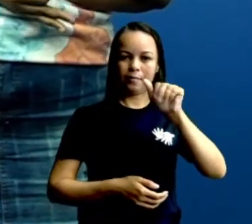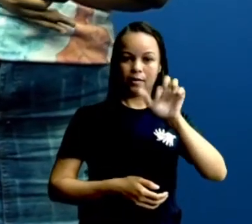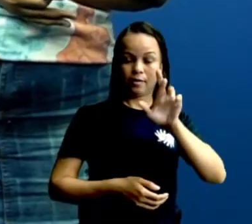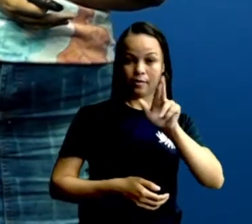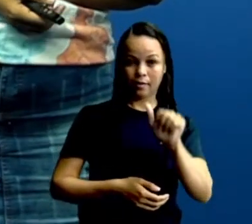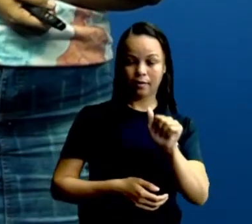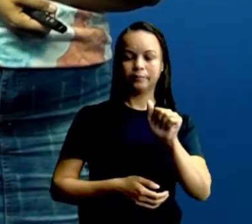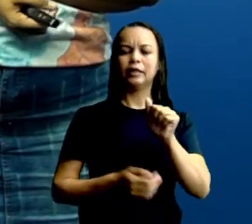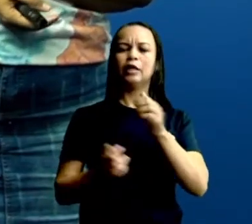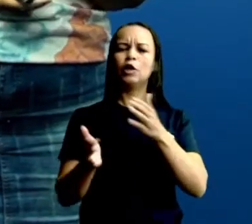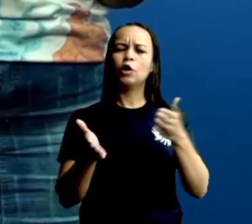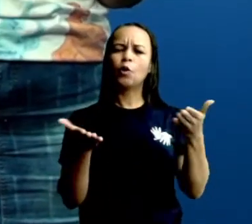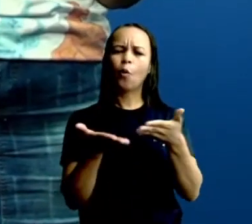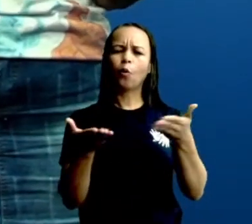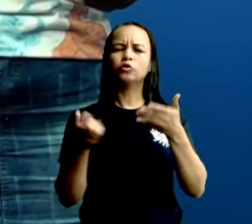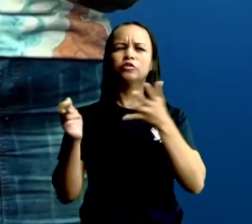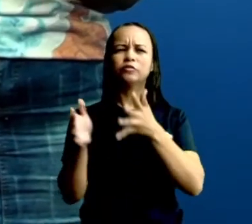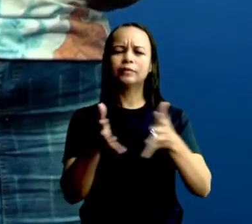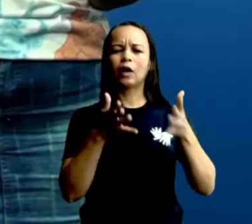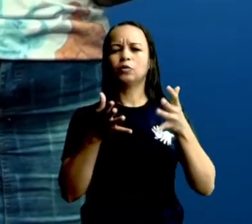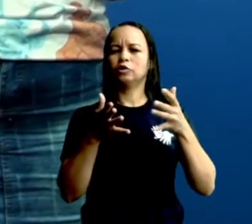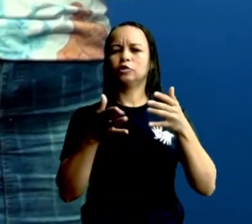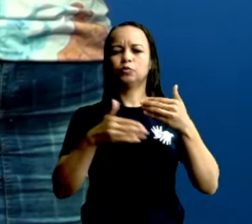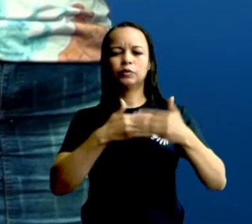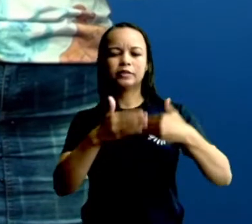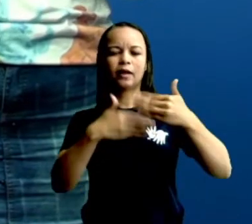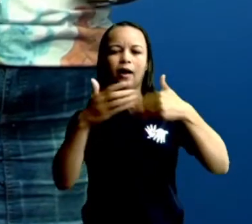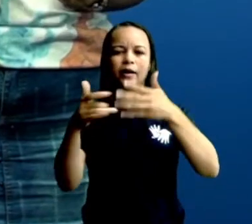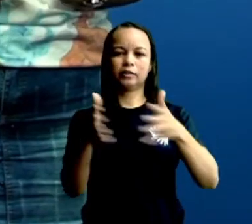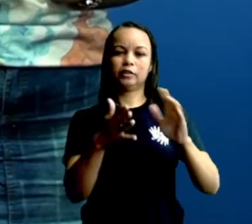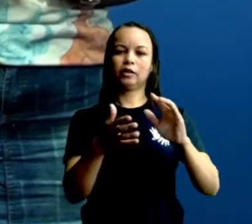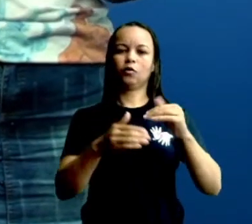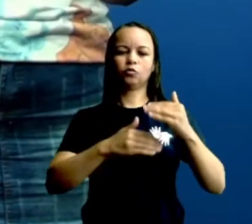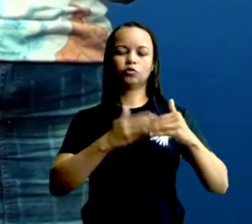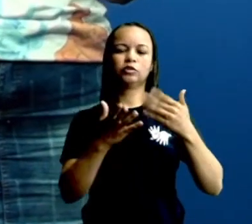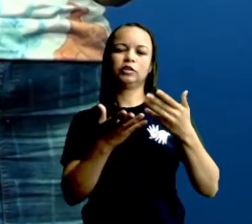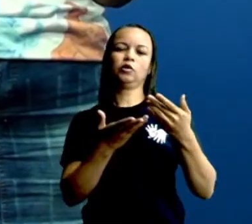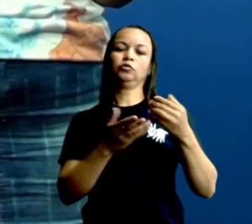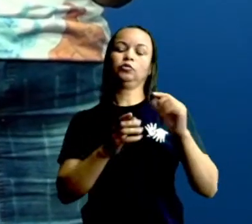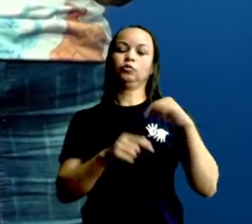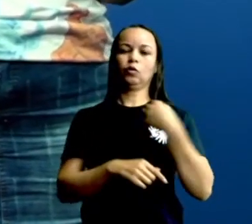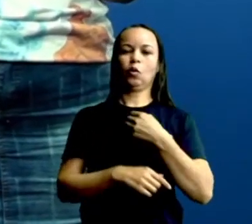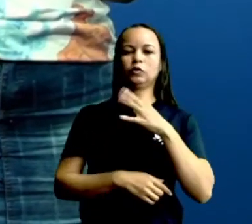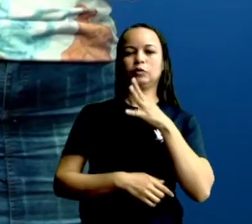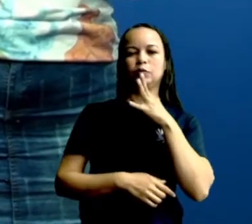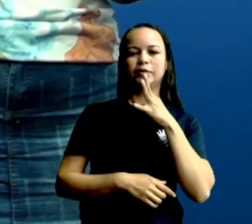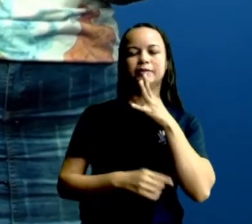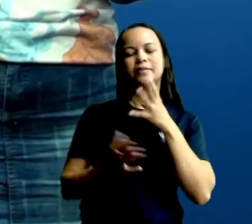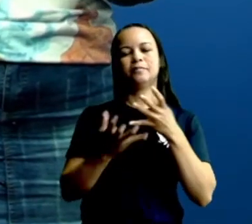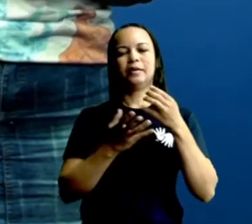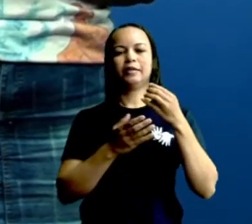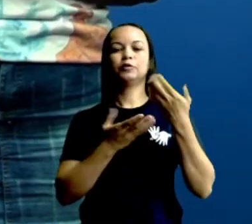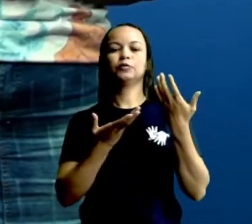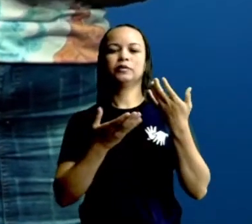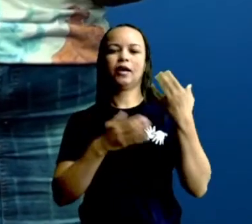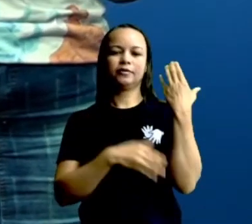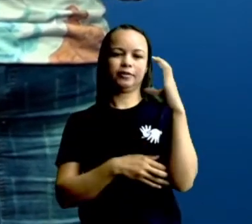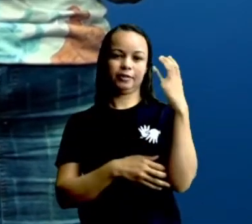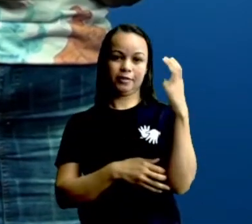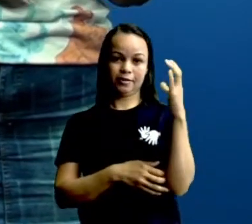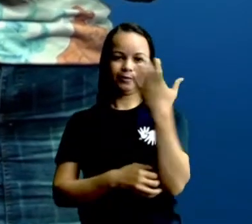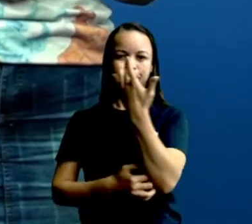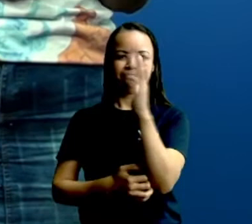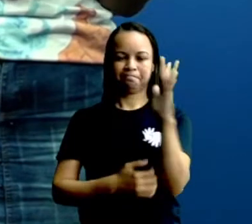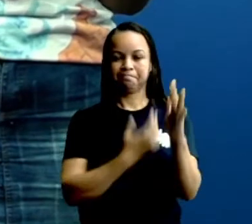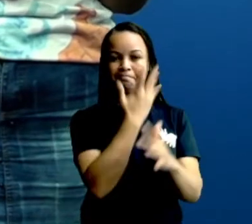dar continuidade à construção dos nossos conhecimentos das ciências da natureza.